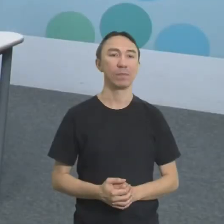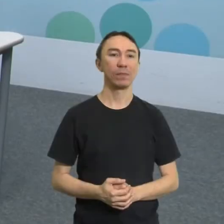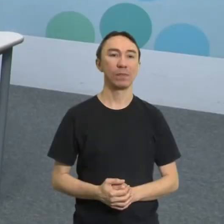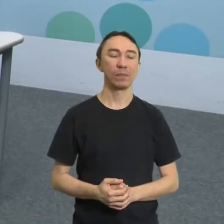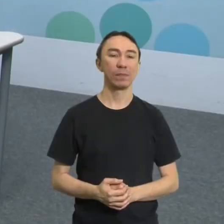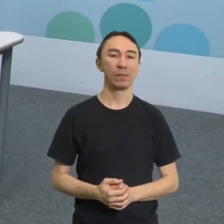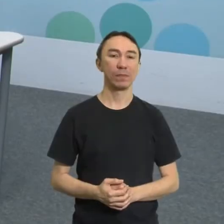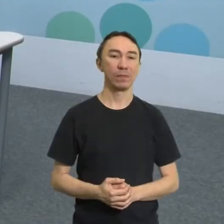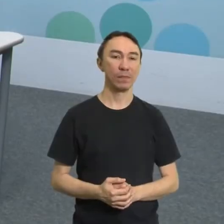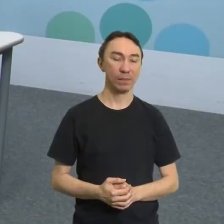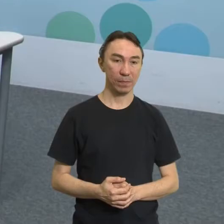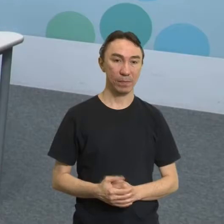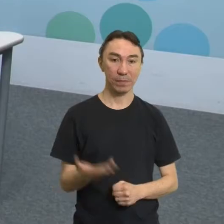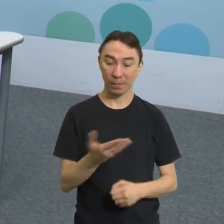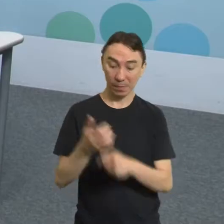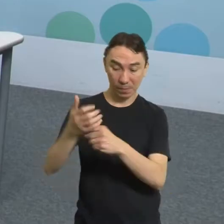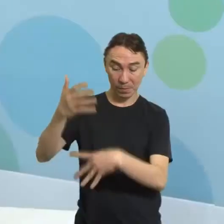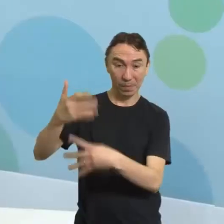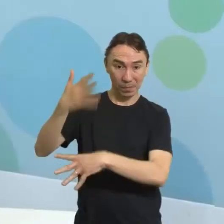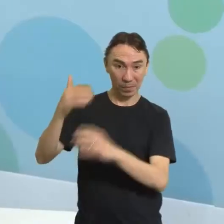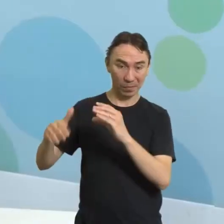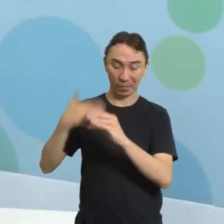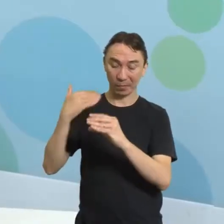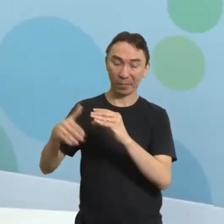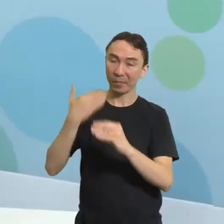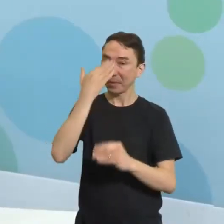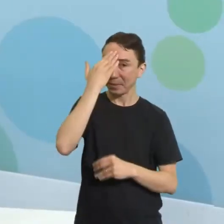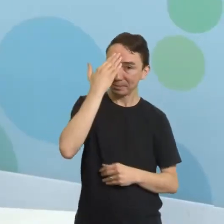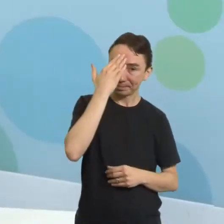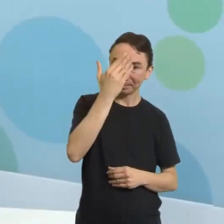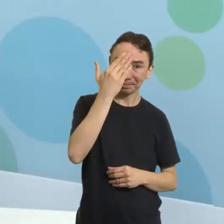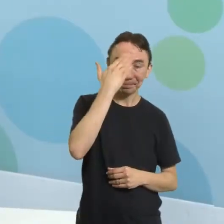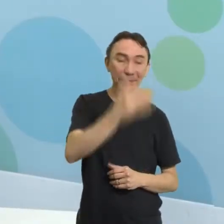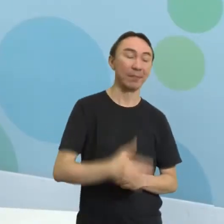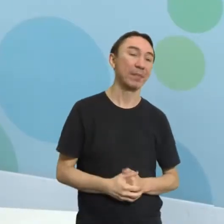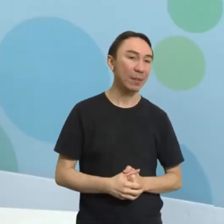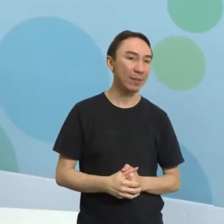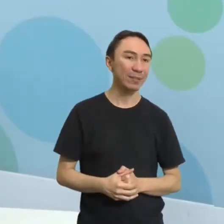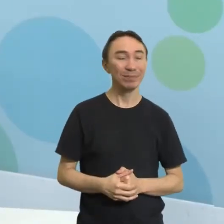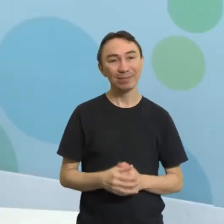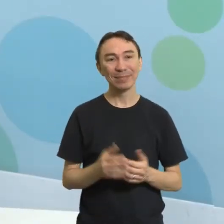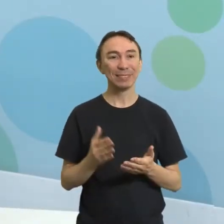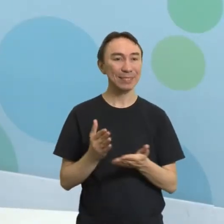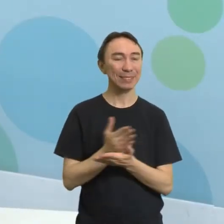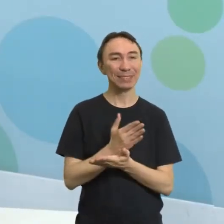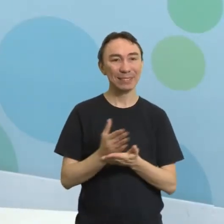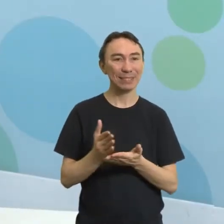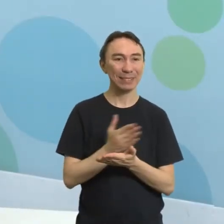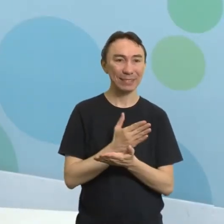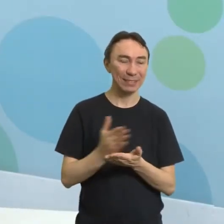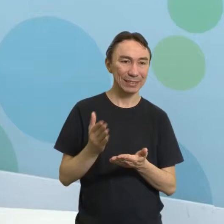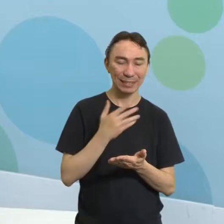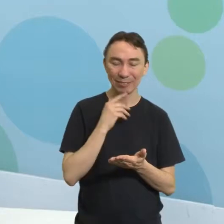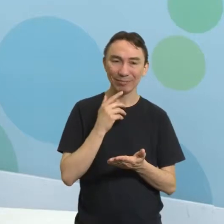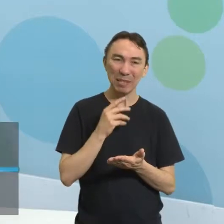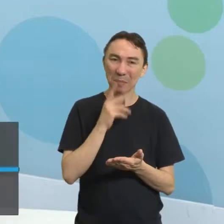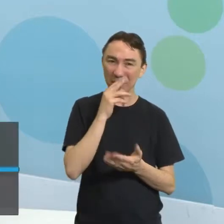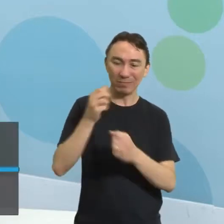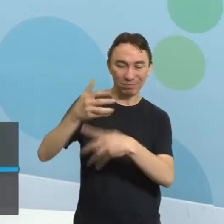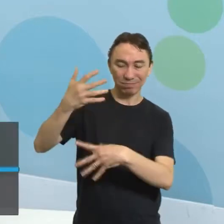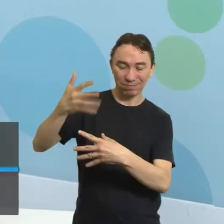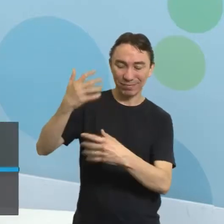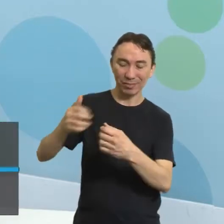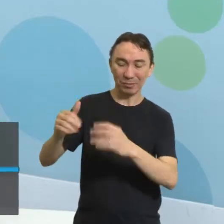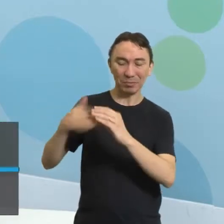Muito obrigada pelas contribuições, professores. Pena que tem algumas questões aqui que saem do âmbito